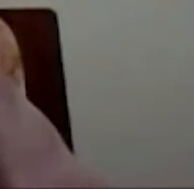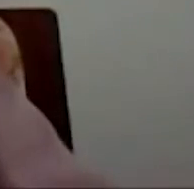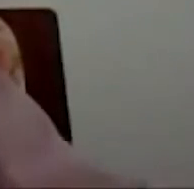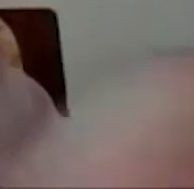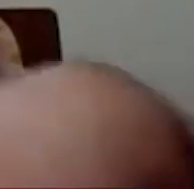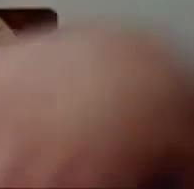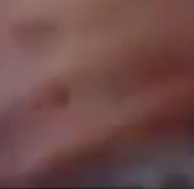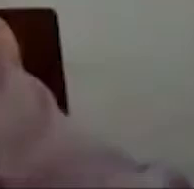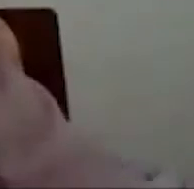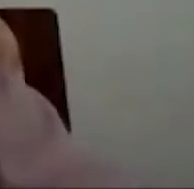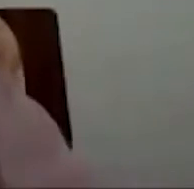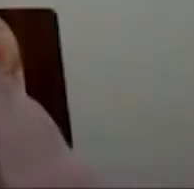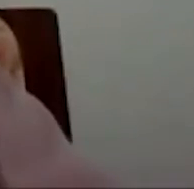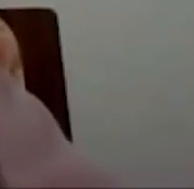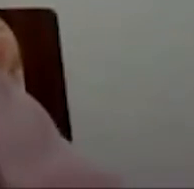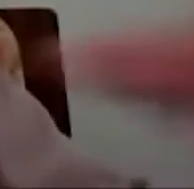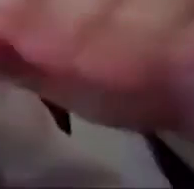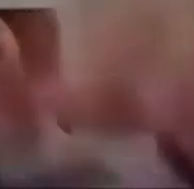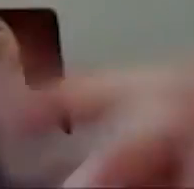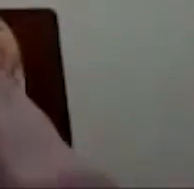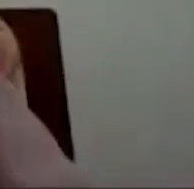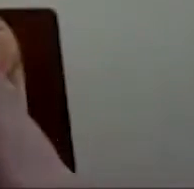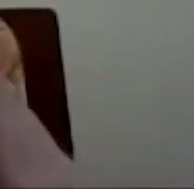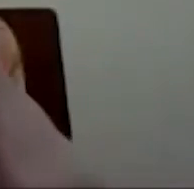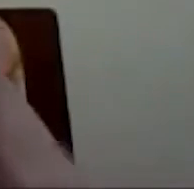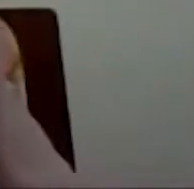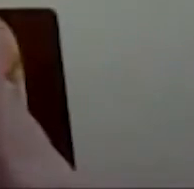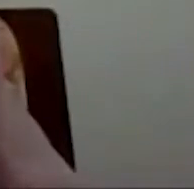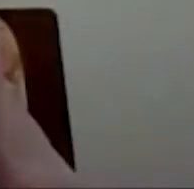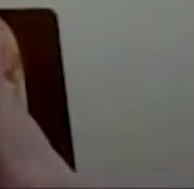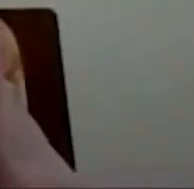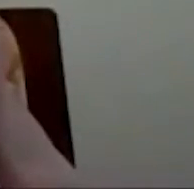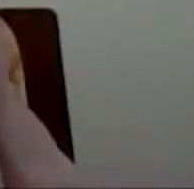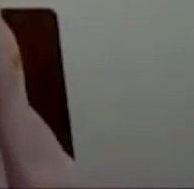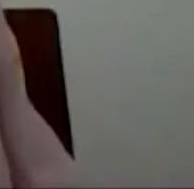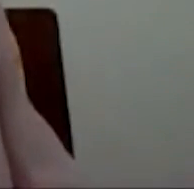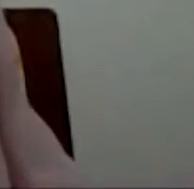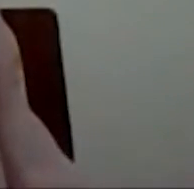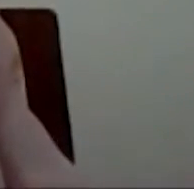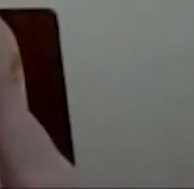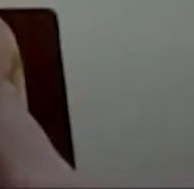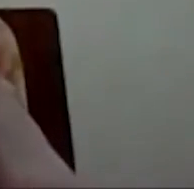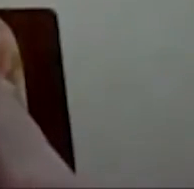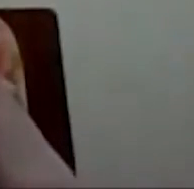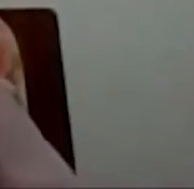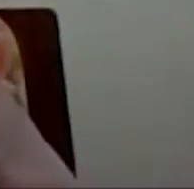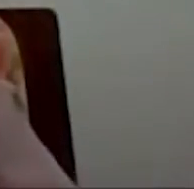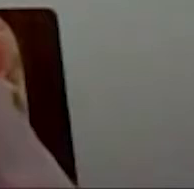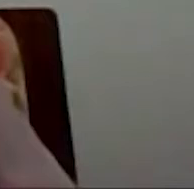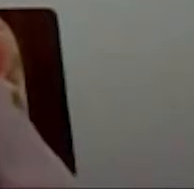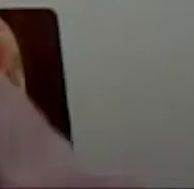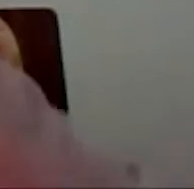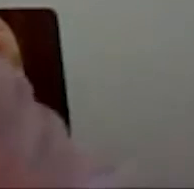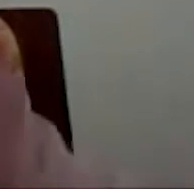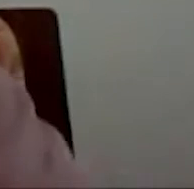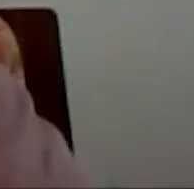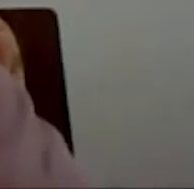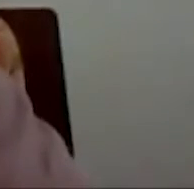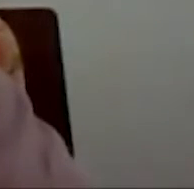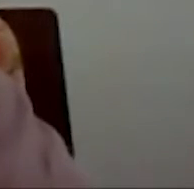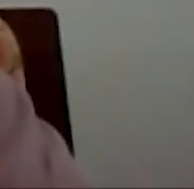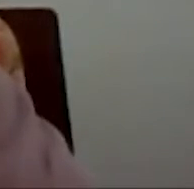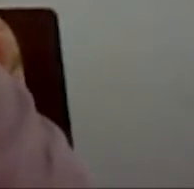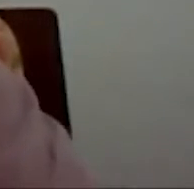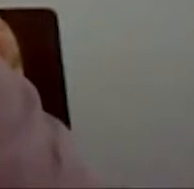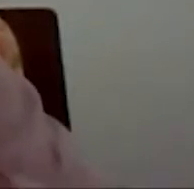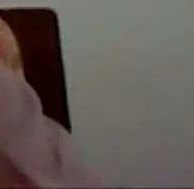a voto, porque a campanha ia ser imensa e a campanha diria, a imperatriz é mulher e as mulheres não podem votar? Então, teria uma